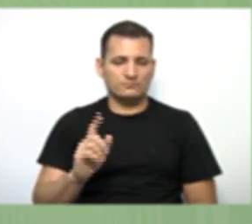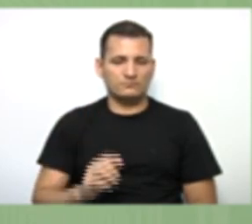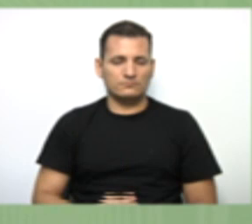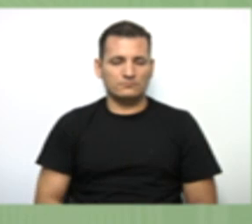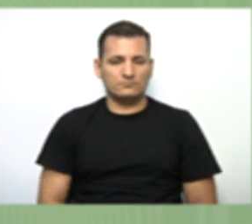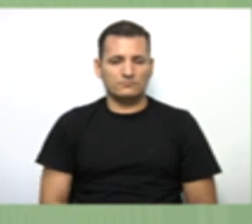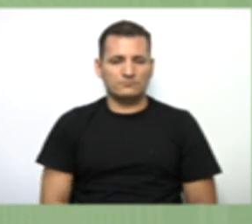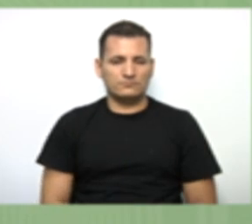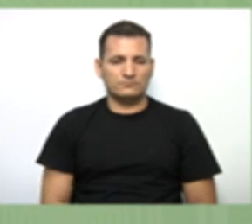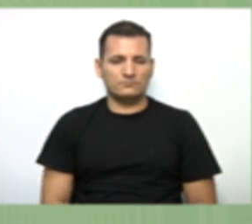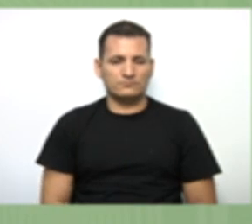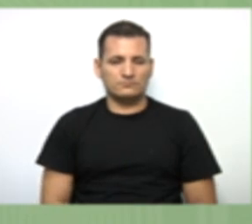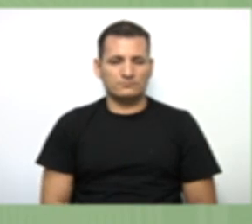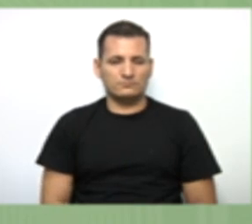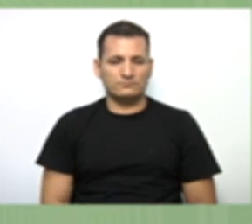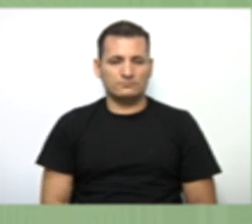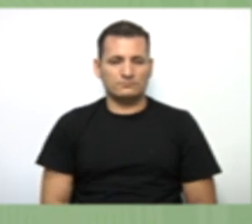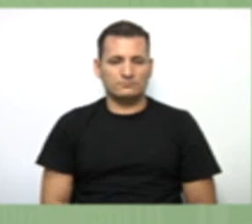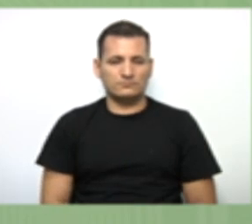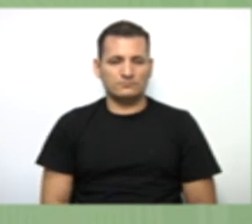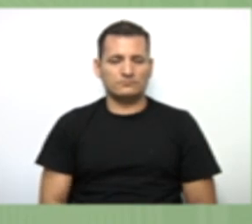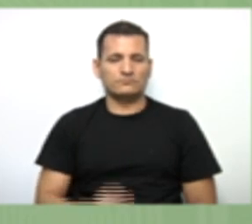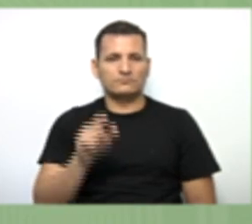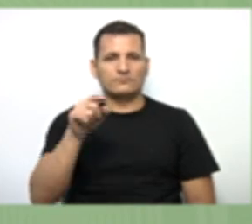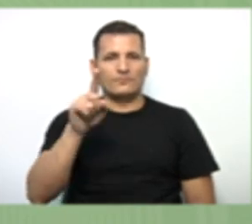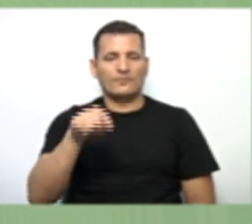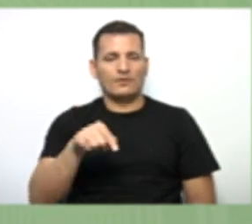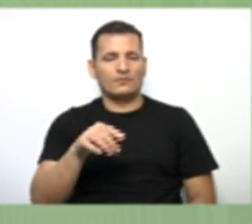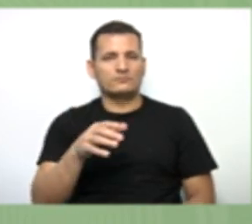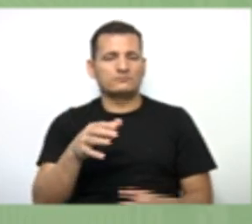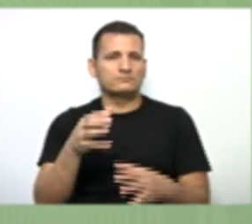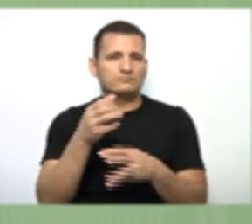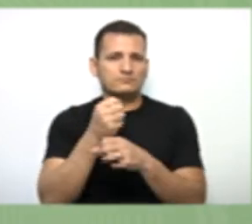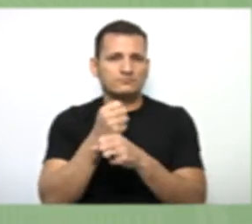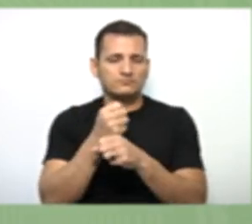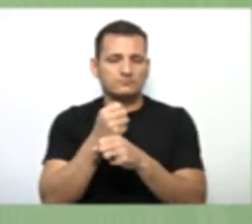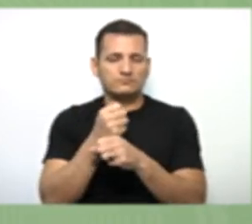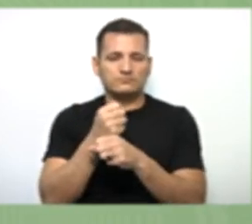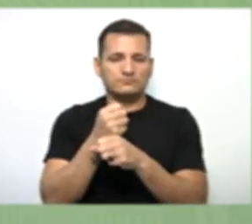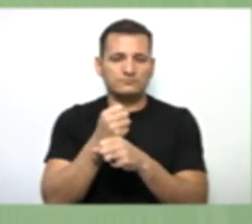E vamos assim. Essa é aqui a famosa conta de fazer